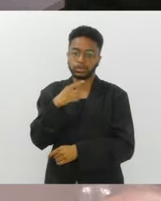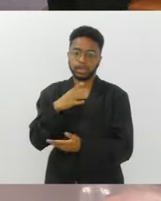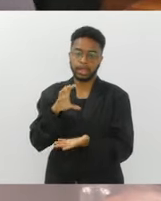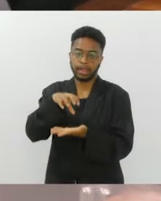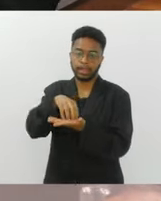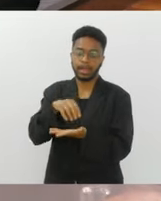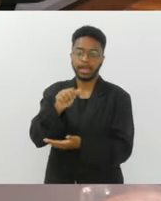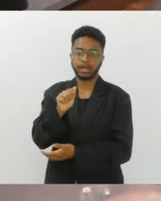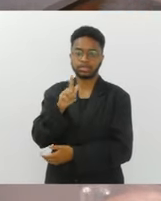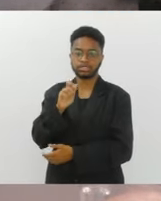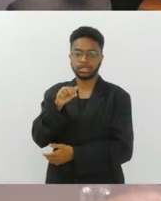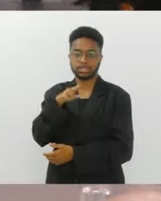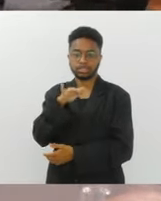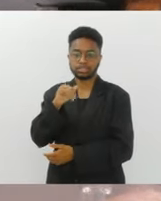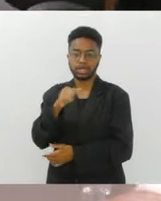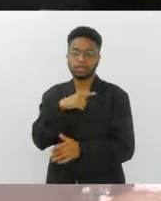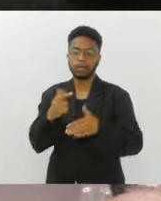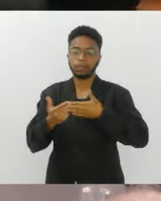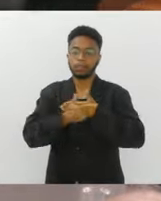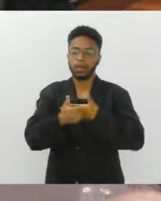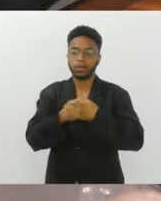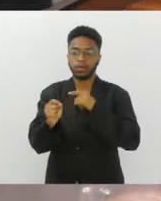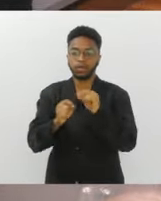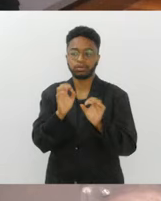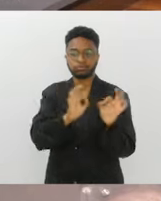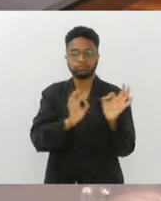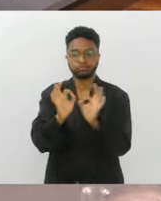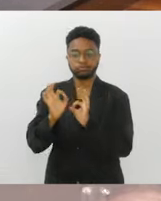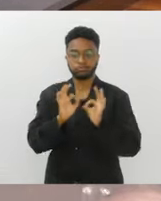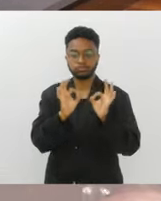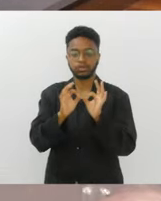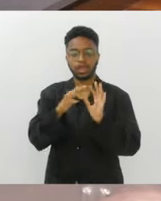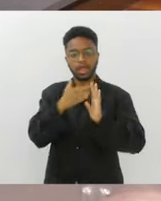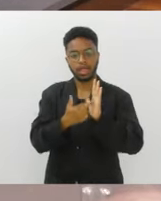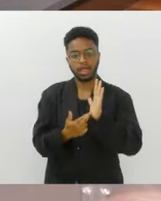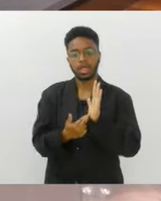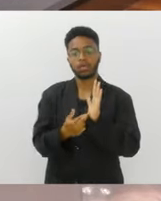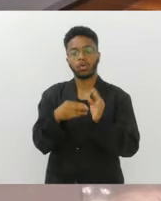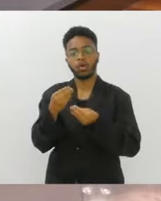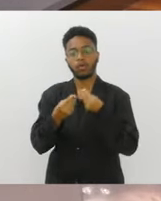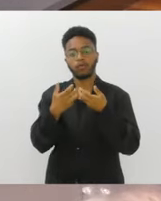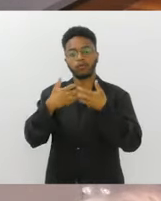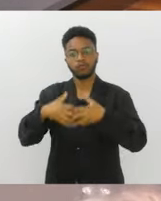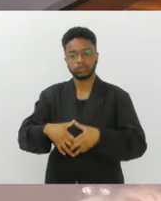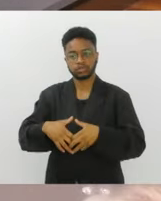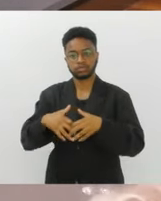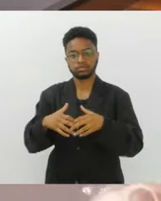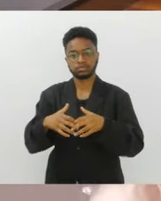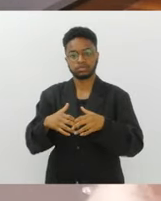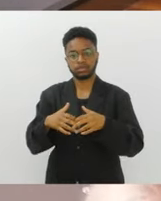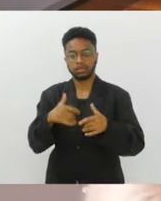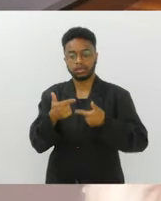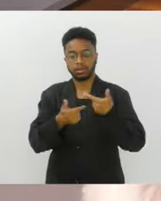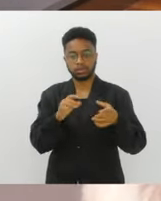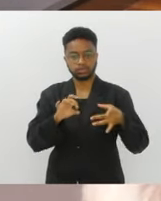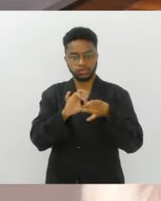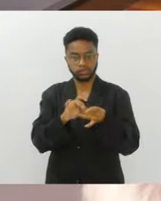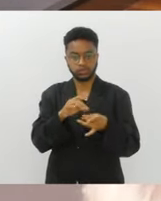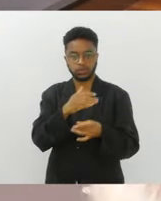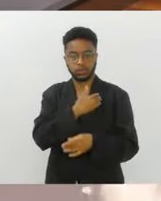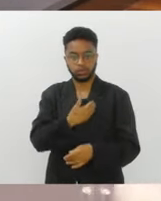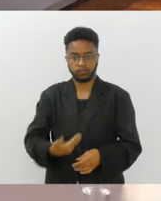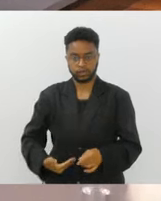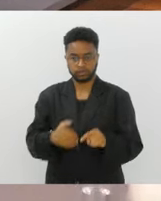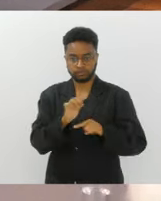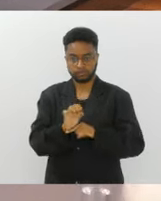o papel de fazer essa modulação, a regulação dos serviços concedidos pelo Governo do Estado. É